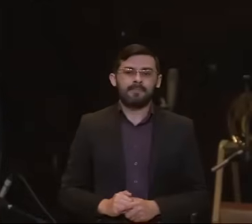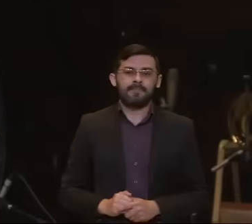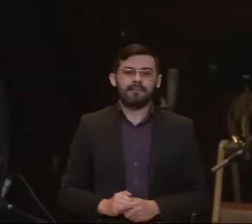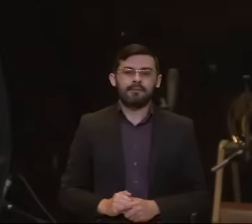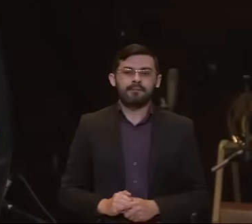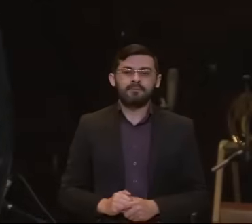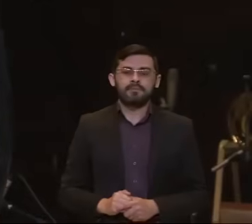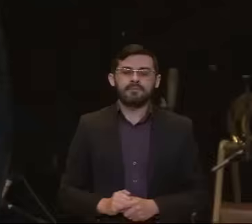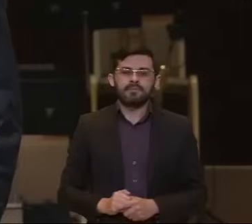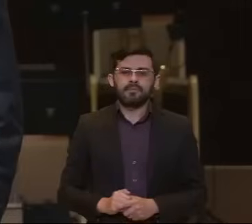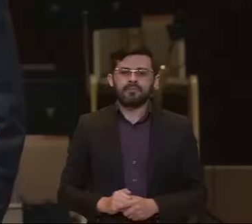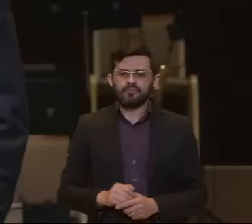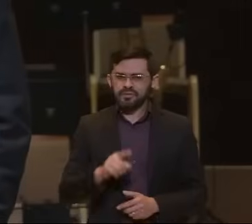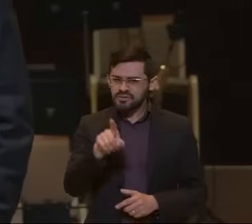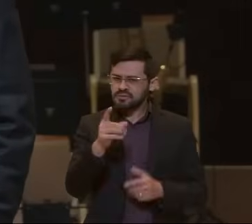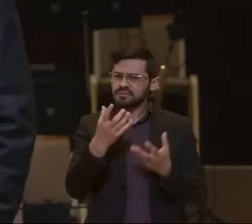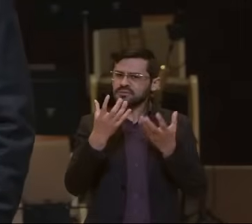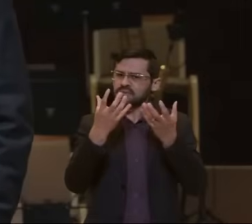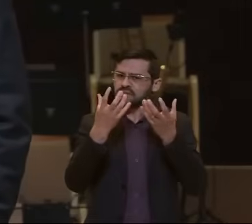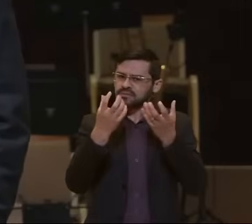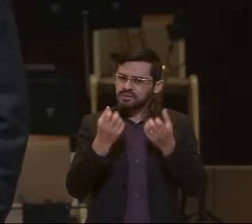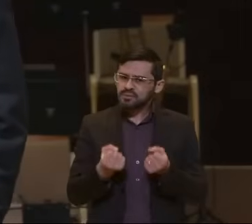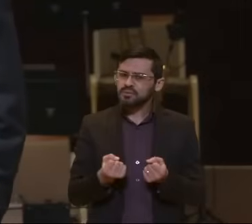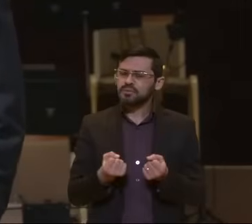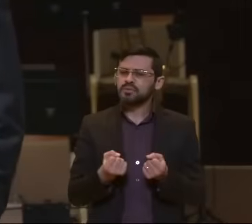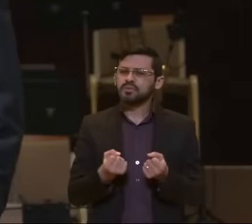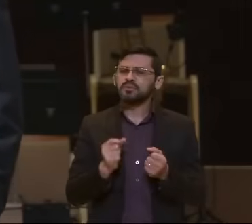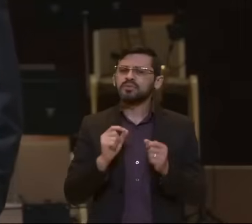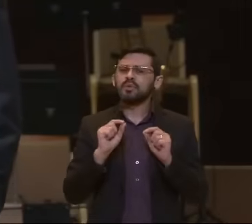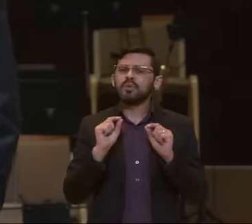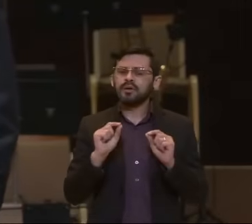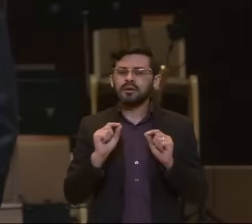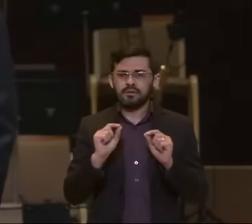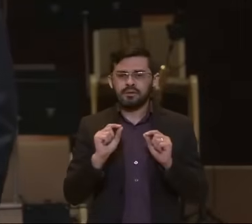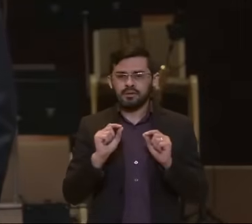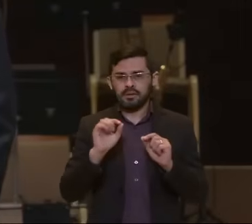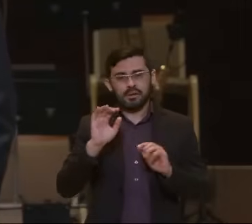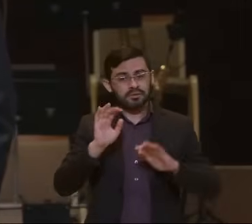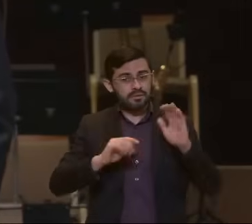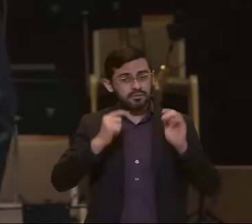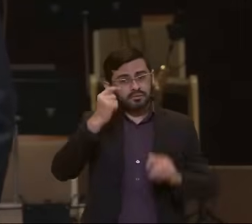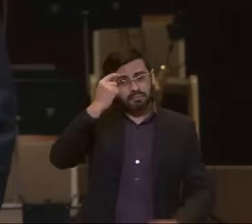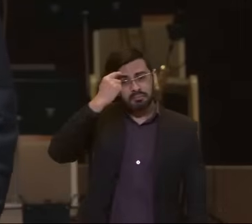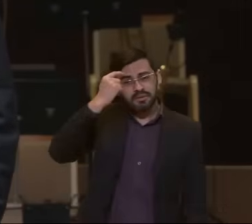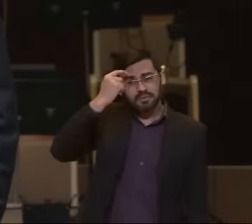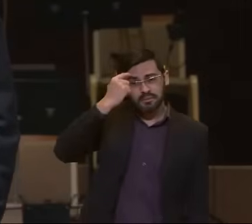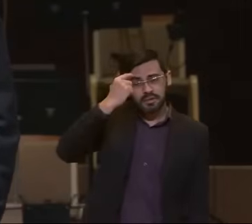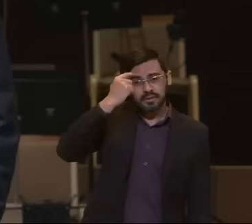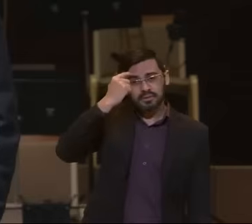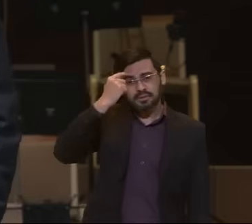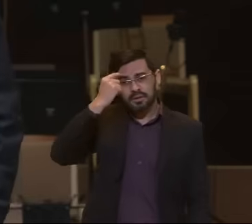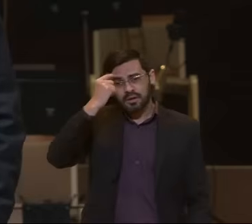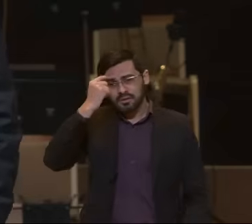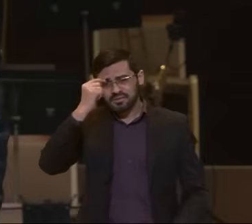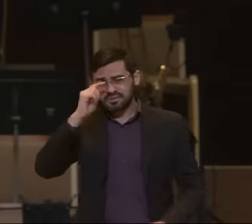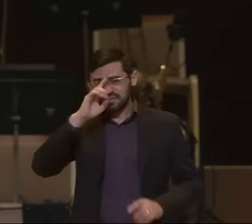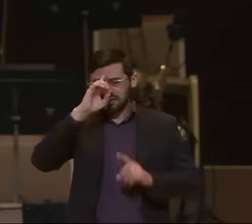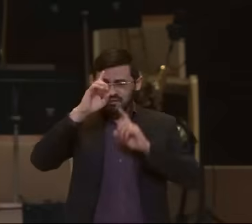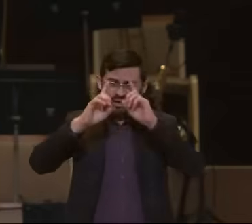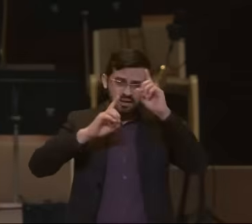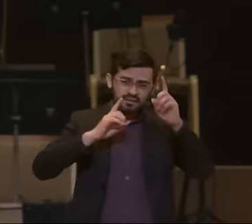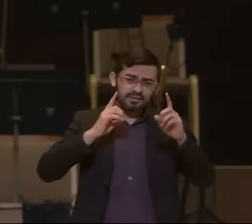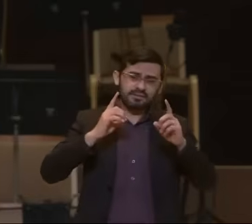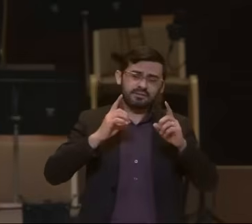Será que você já permitiu que os seus pensamentos, as suas